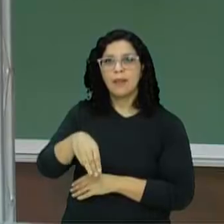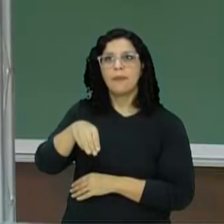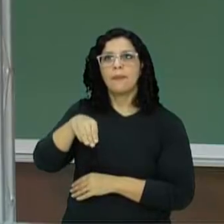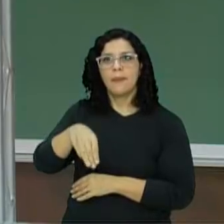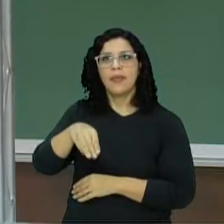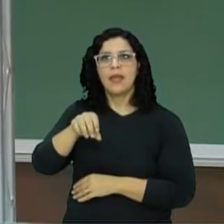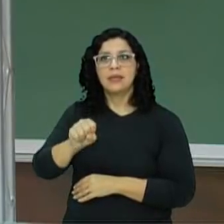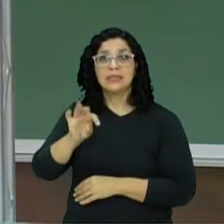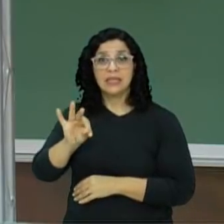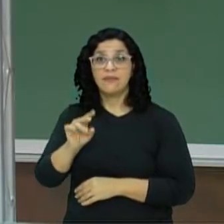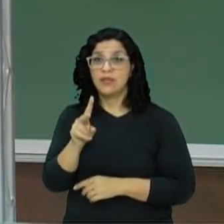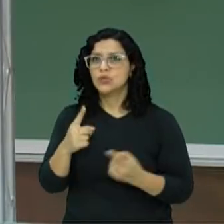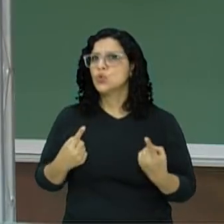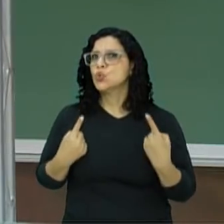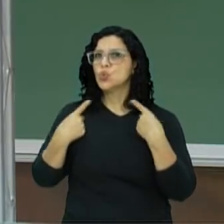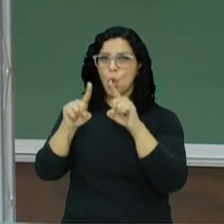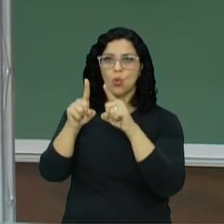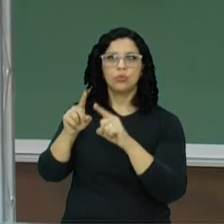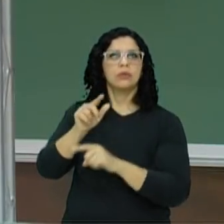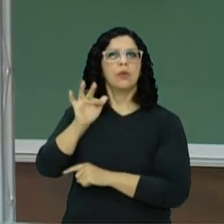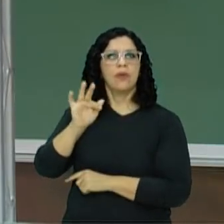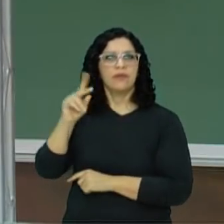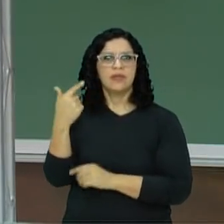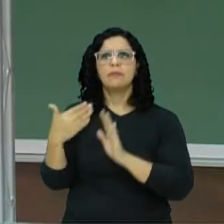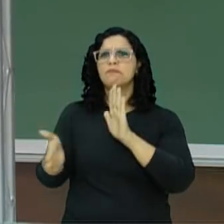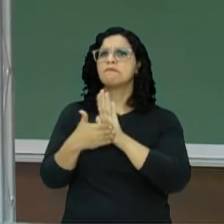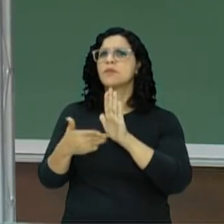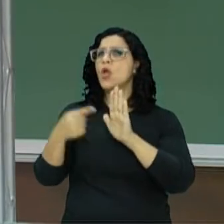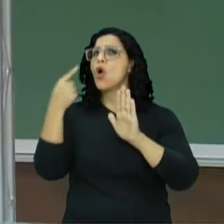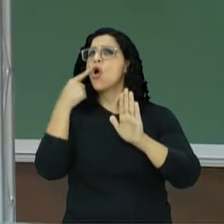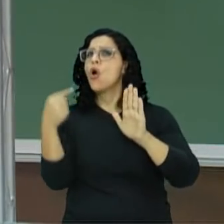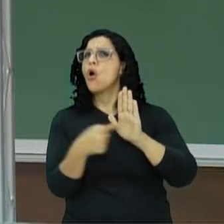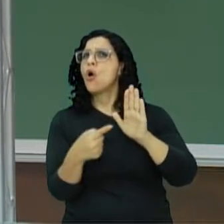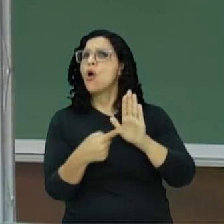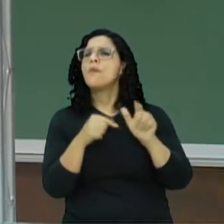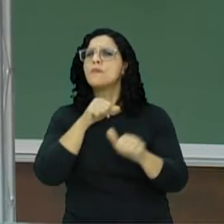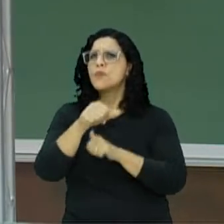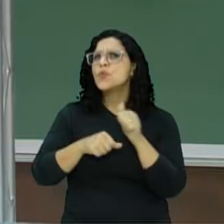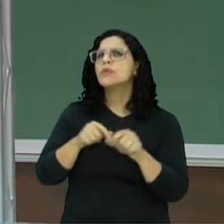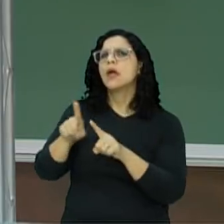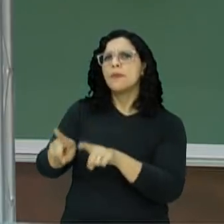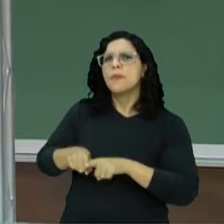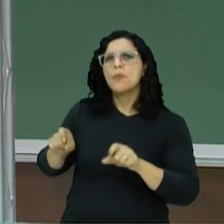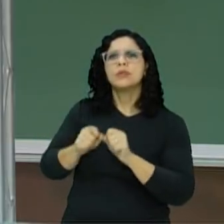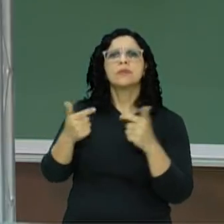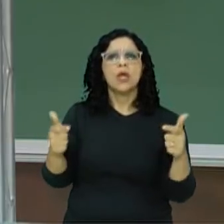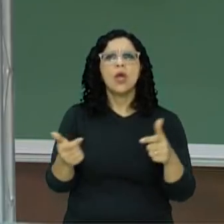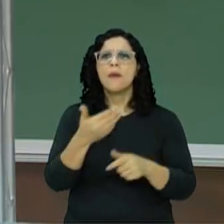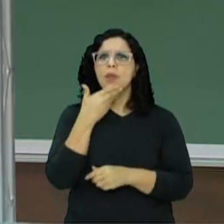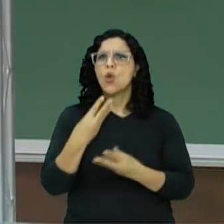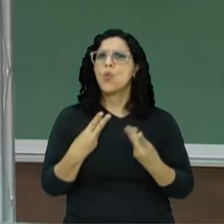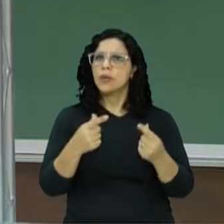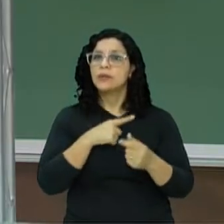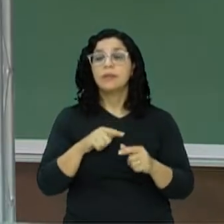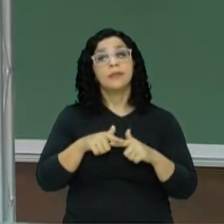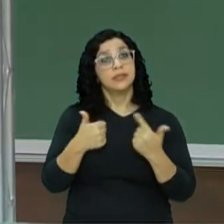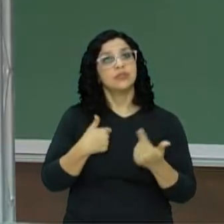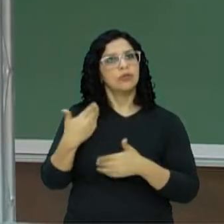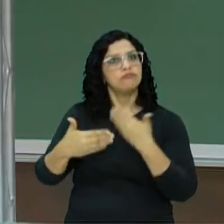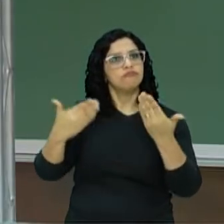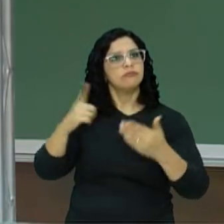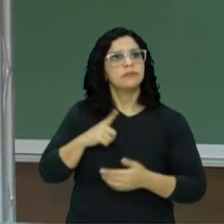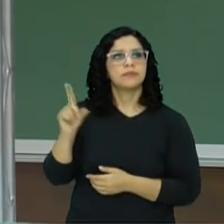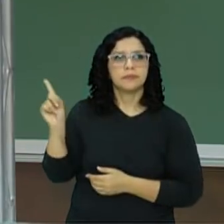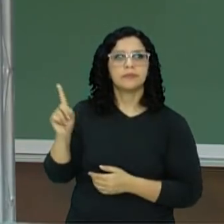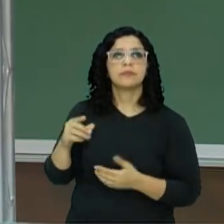terra fez forte oposição ao governo, cobrando de que essa reforma agrária poderia ser ainda maior. Mas houve uma